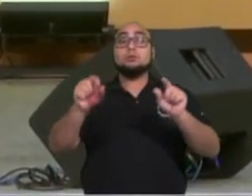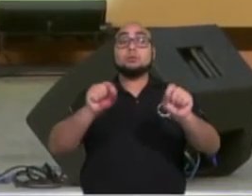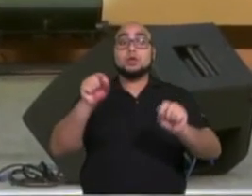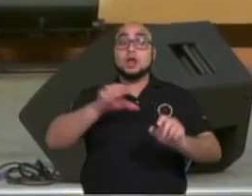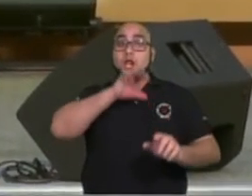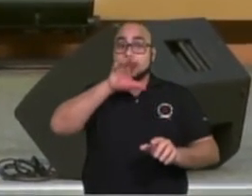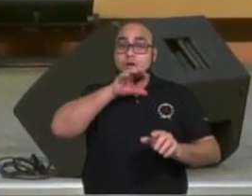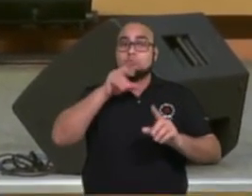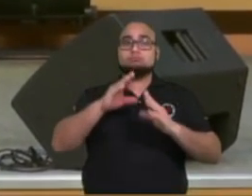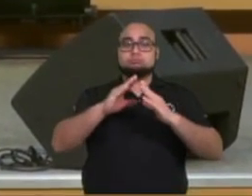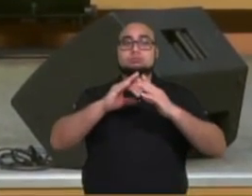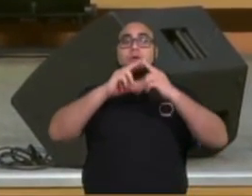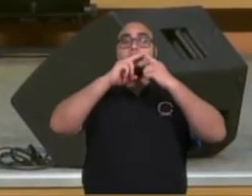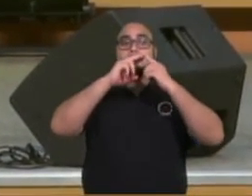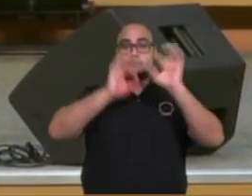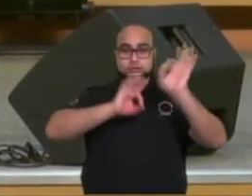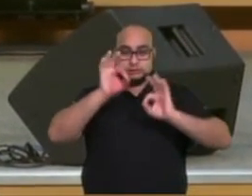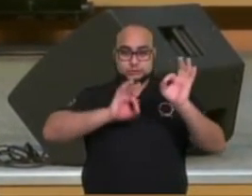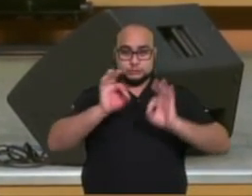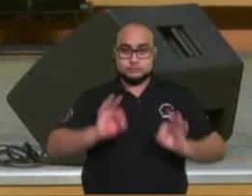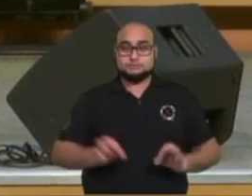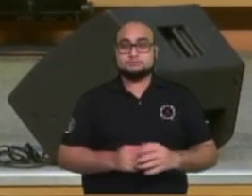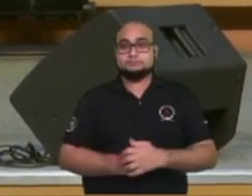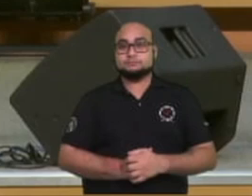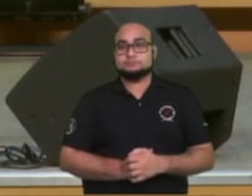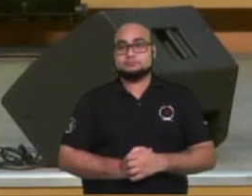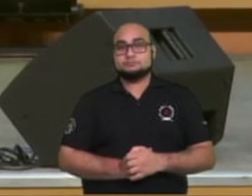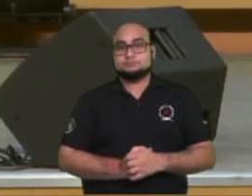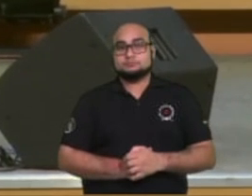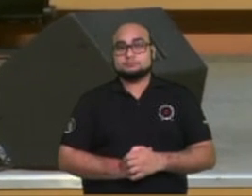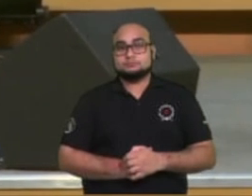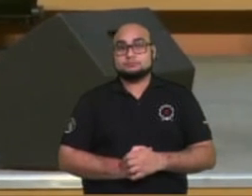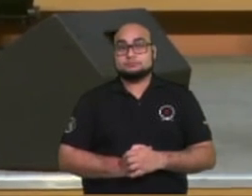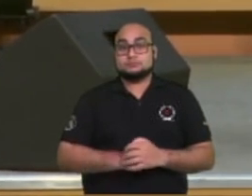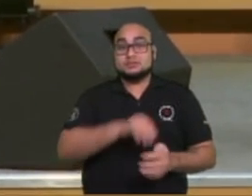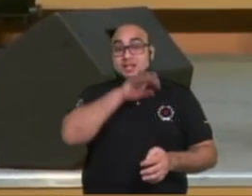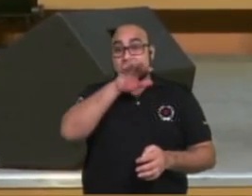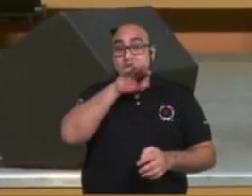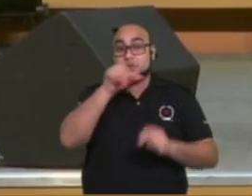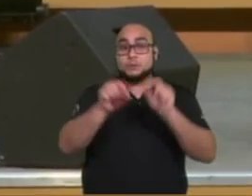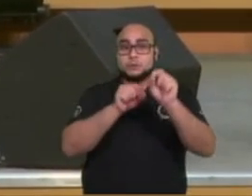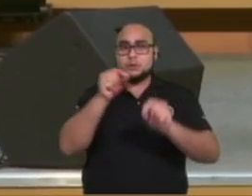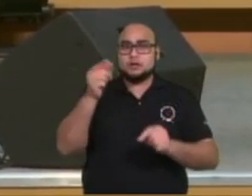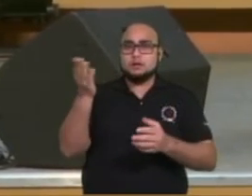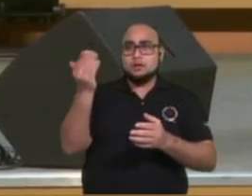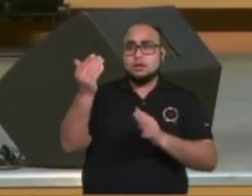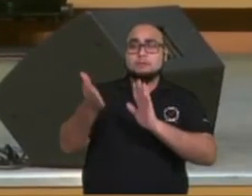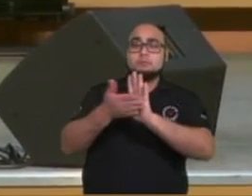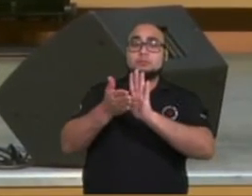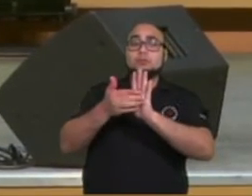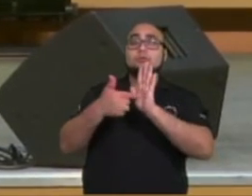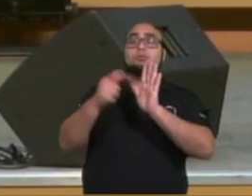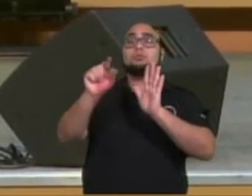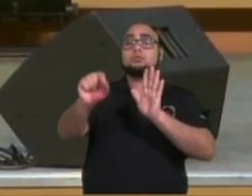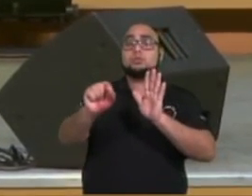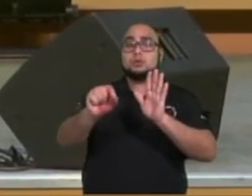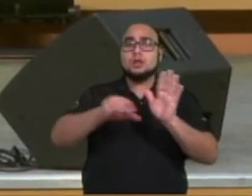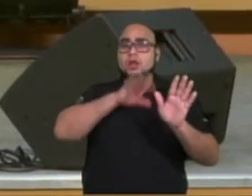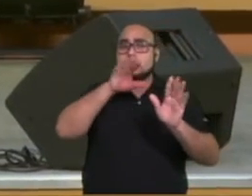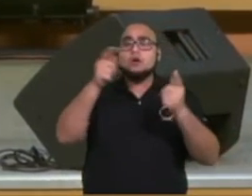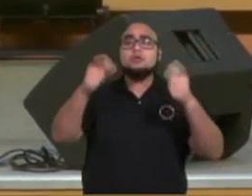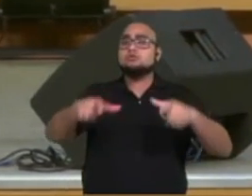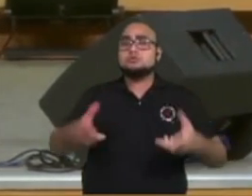Calma que venha a segunda fase e quando a receita é pegar todo mundo assim minha casa enchendo aqui você ganhou quanto tempo de renda aqui